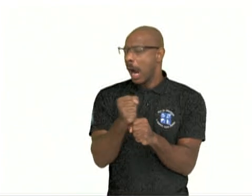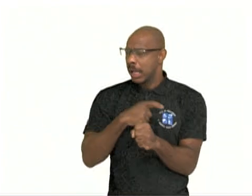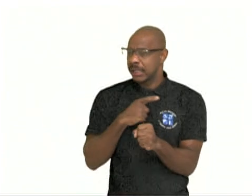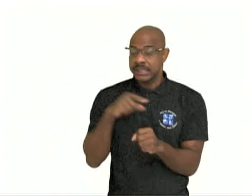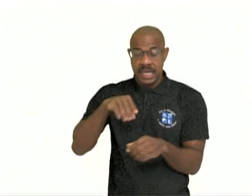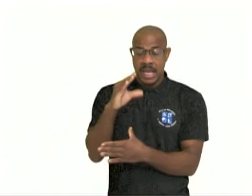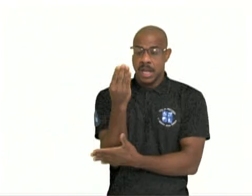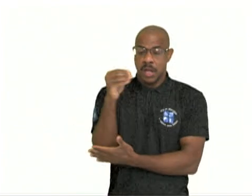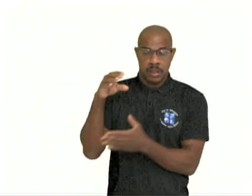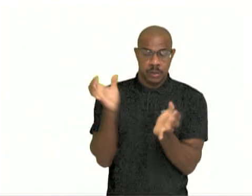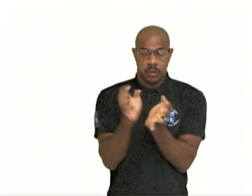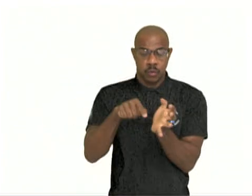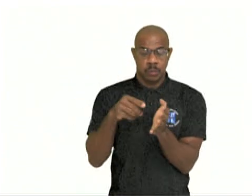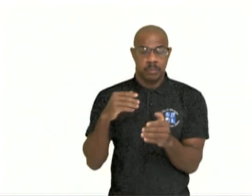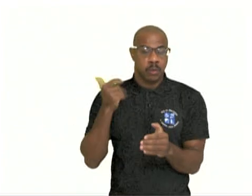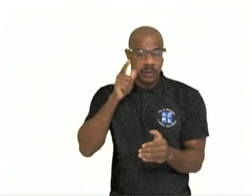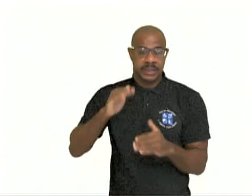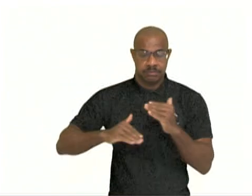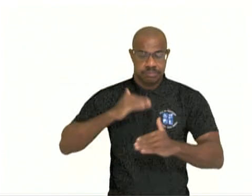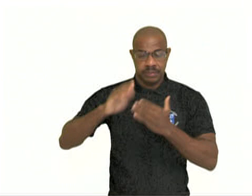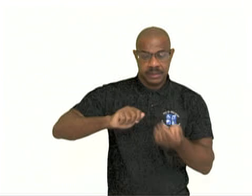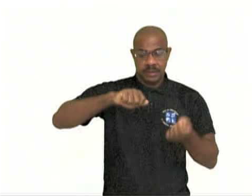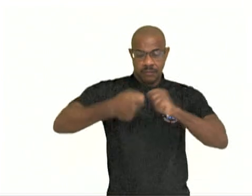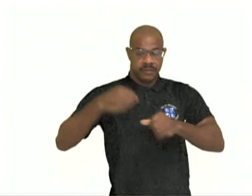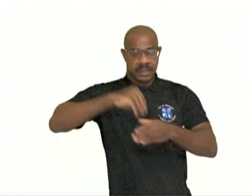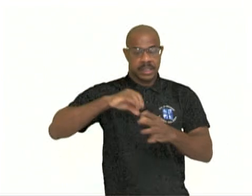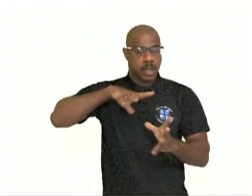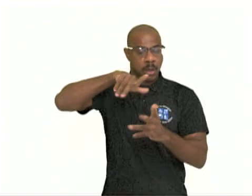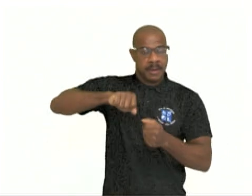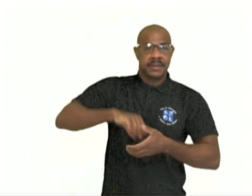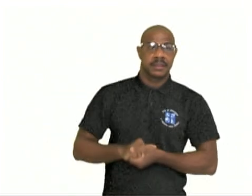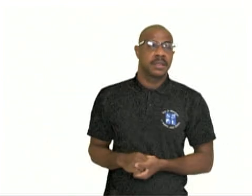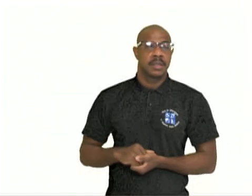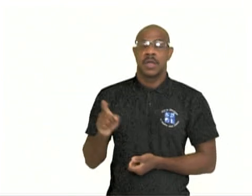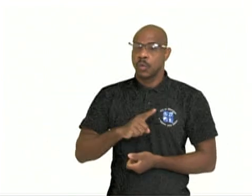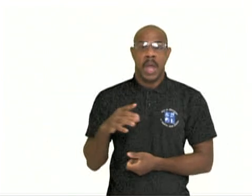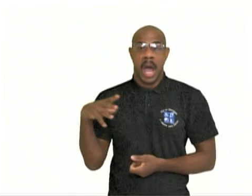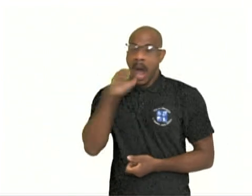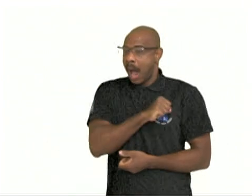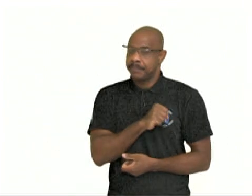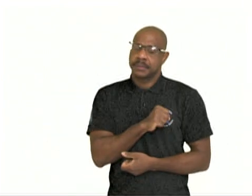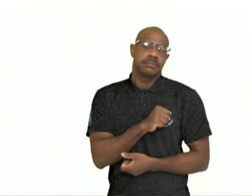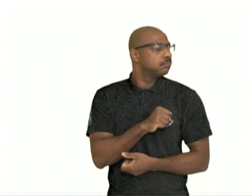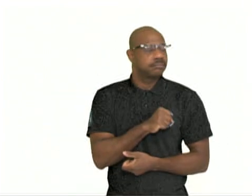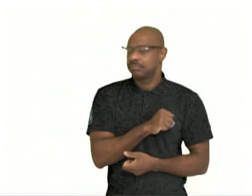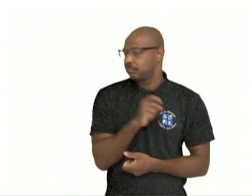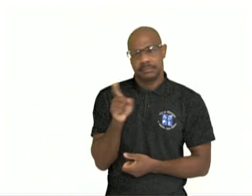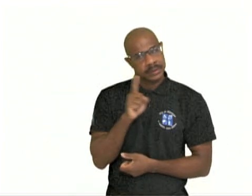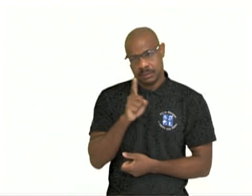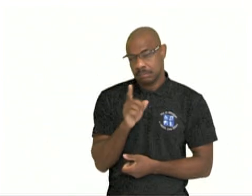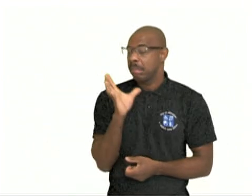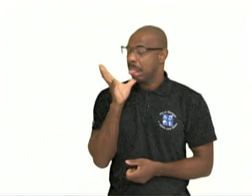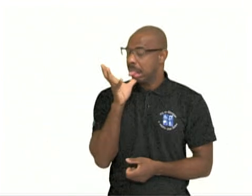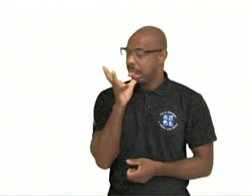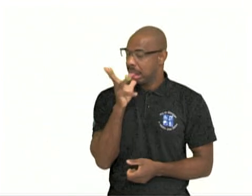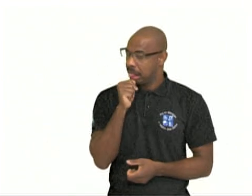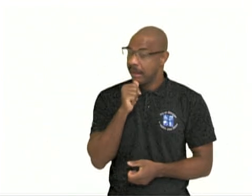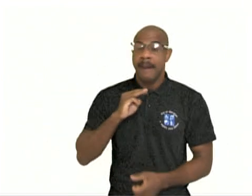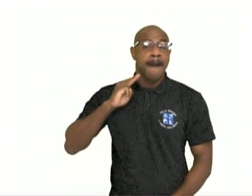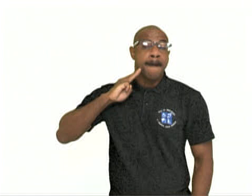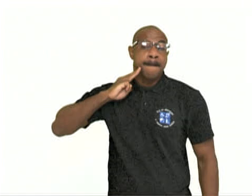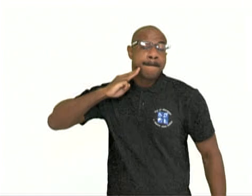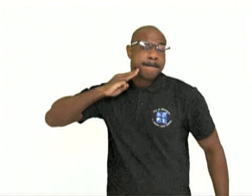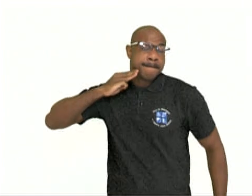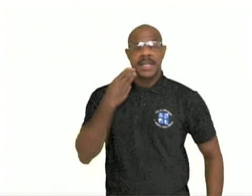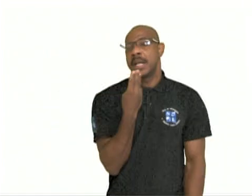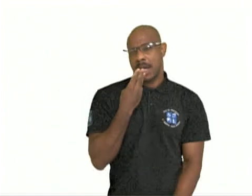se desenvolver e se adaptar no planeta. Então não é de um dia para o outro, de um ano para o outro. São milhares de